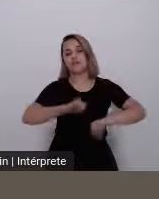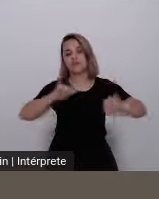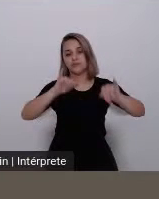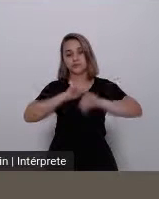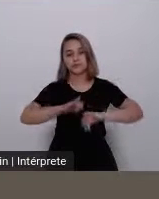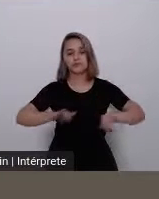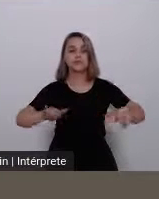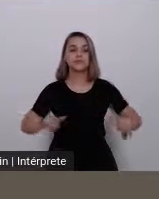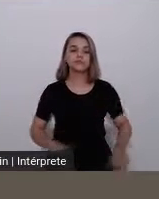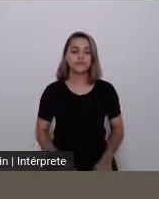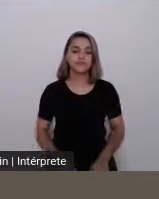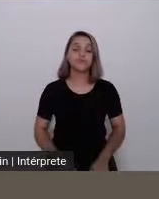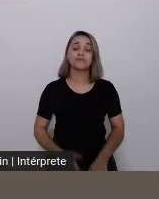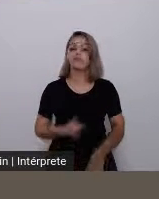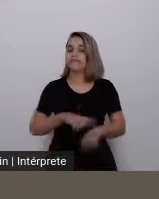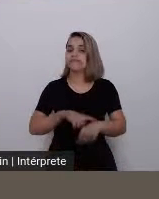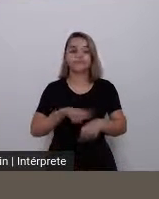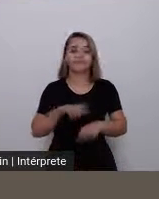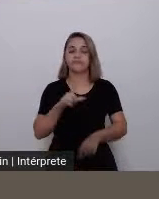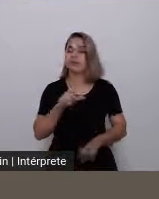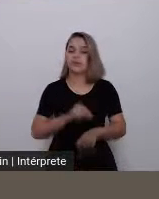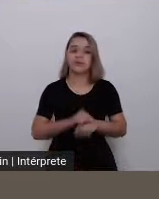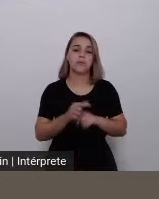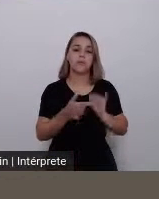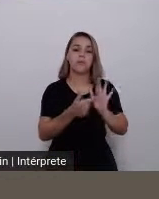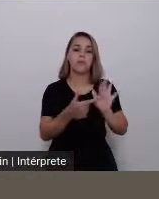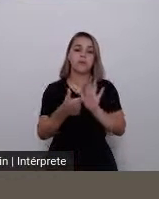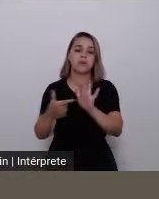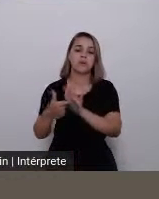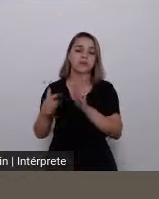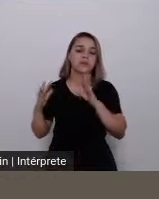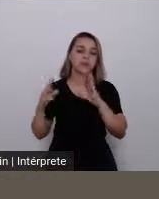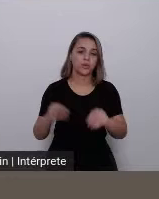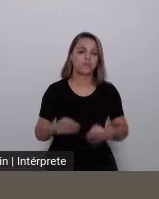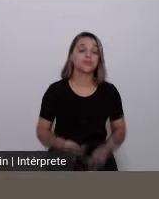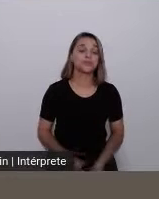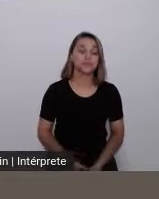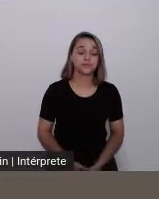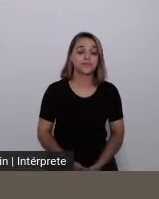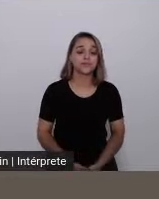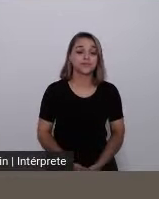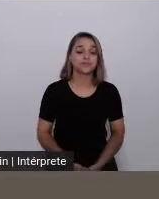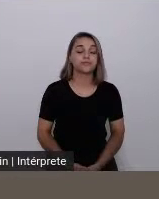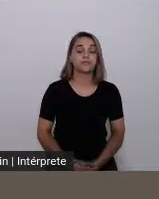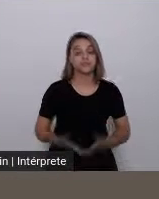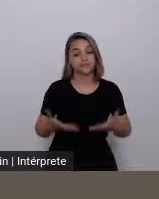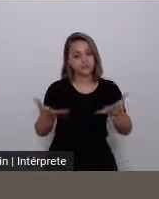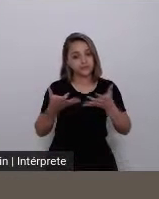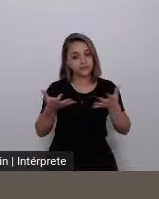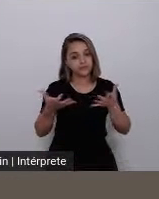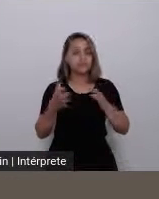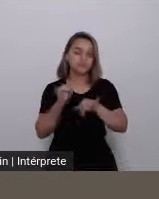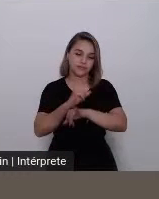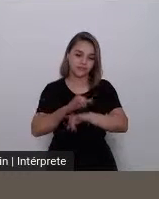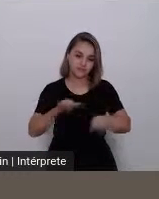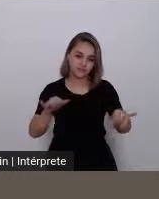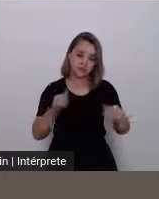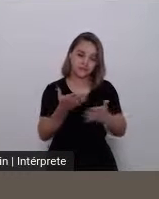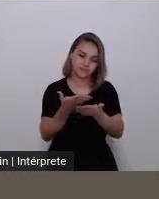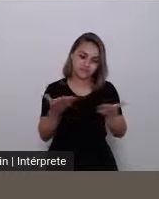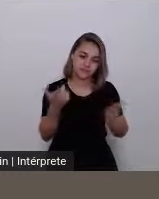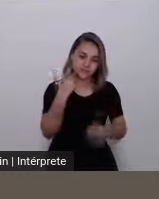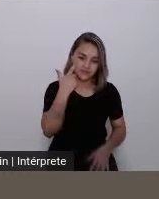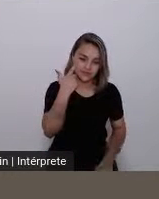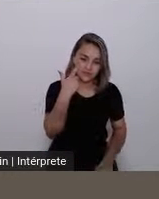enfim, que não vai dar tempo de mostrar aqui hoje. O que eu queria, ao trazer essas imagens,